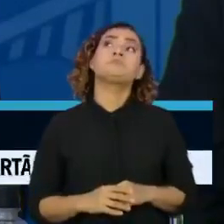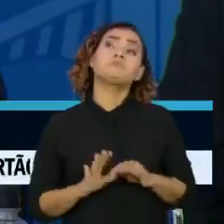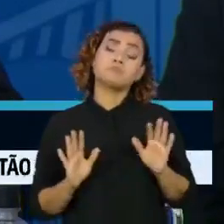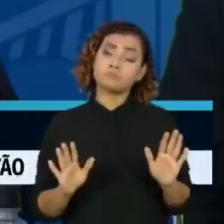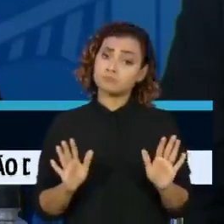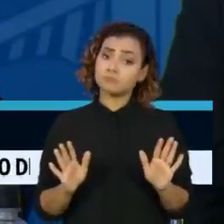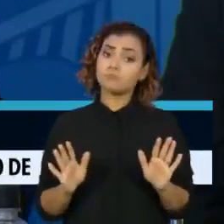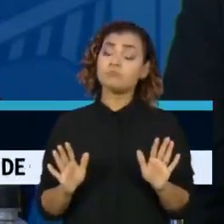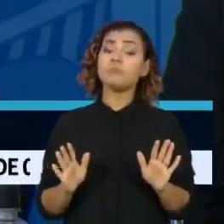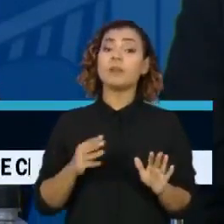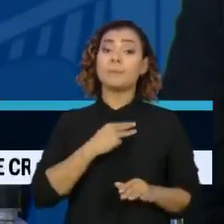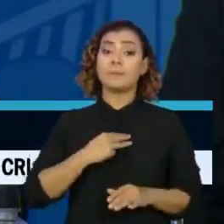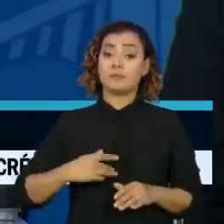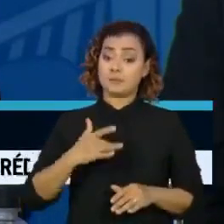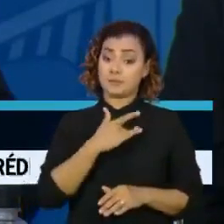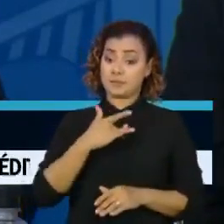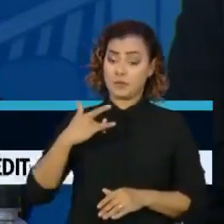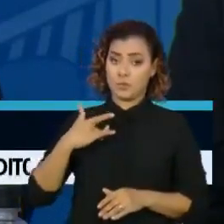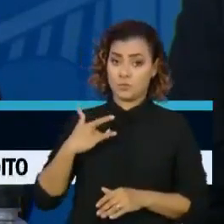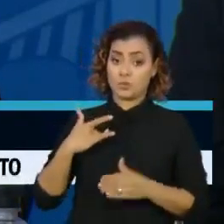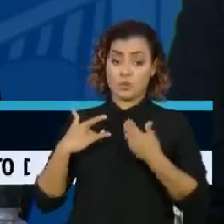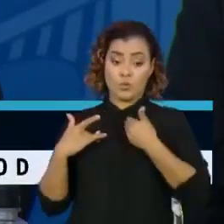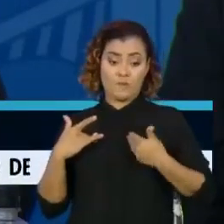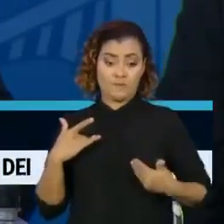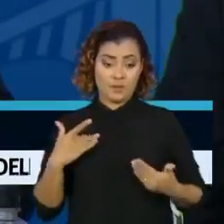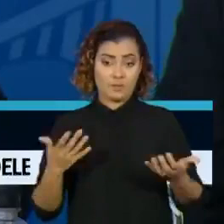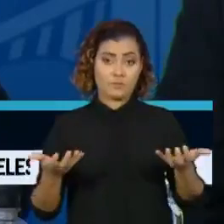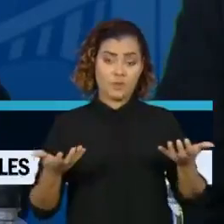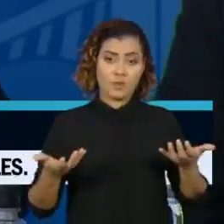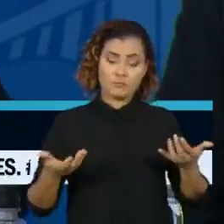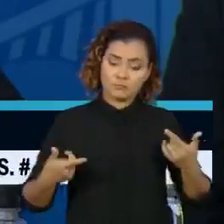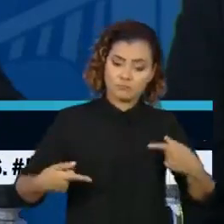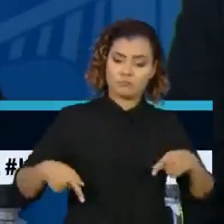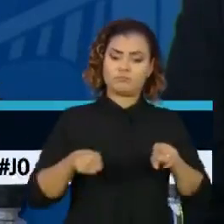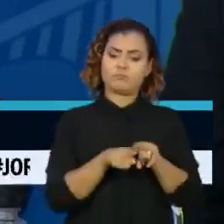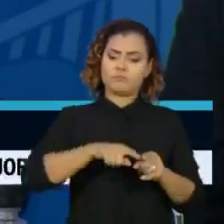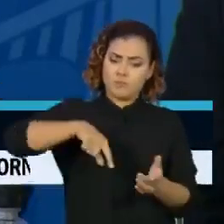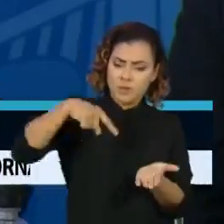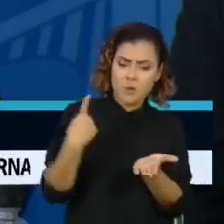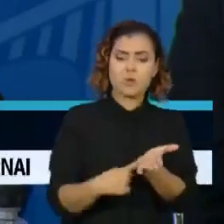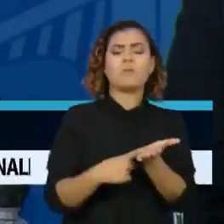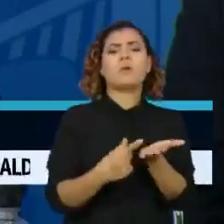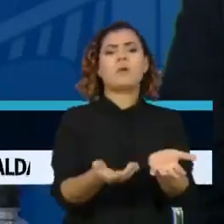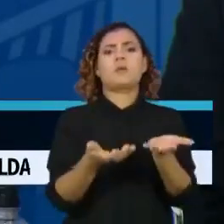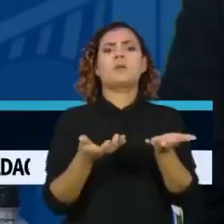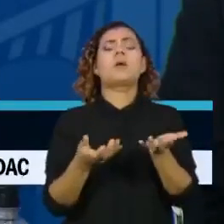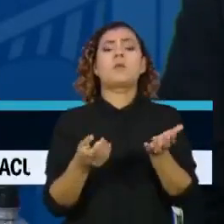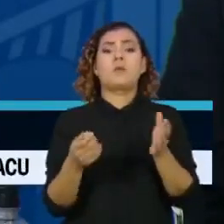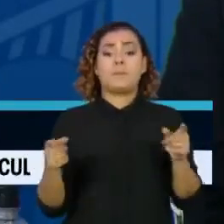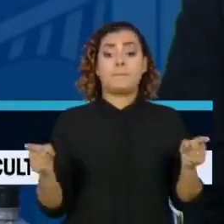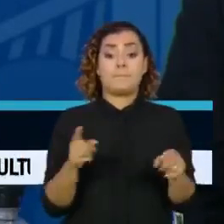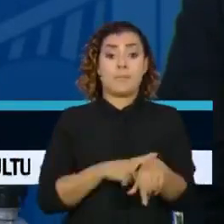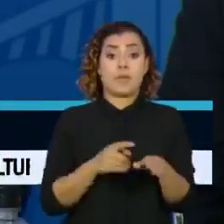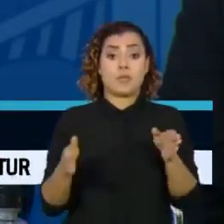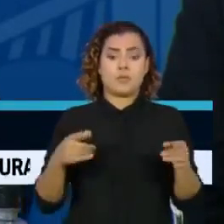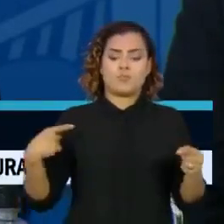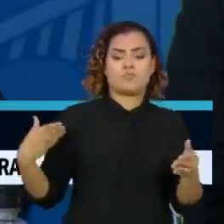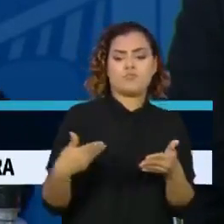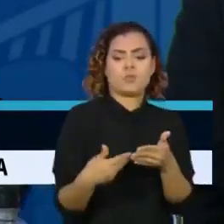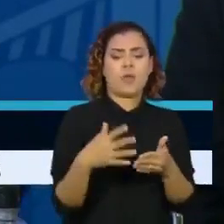o ministro da Saúde e o governo assumem o compromisso de, em curto prazo,